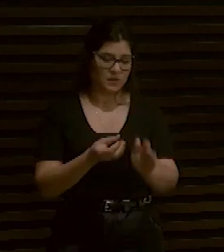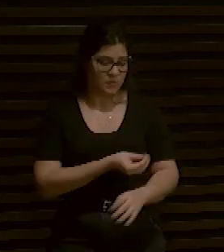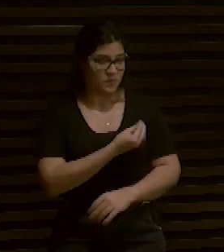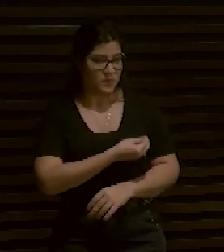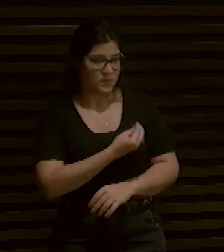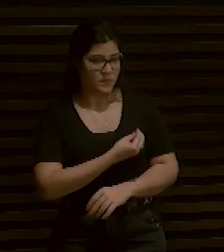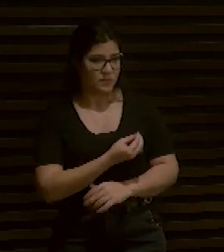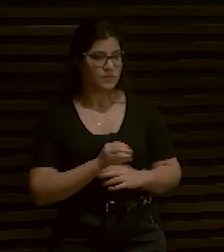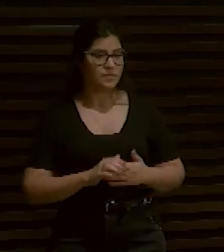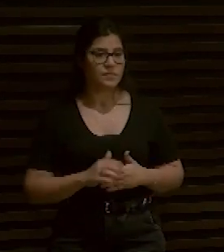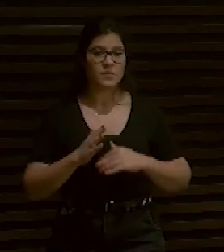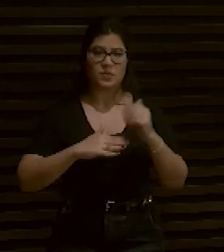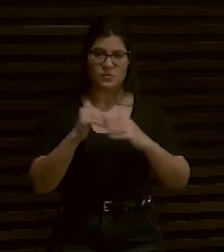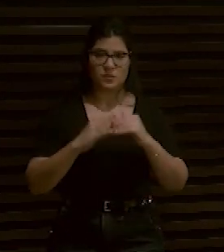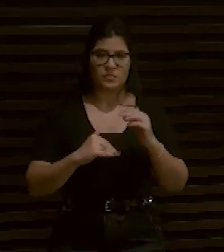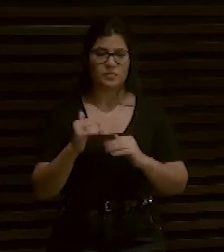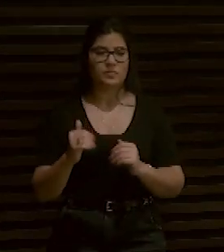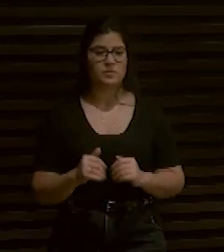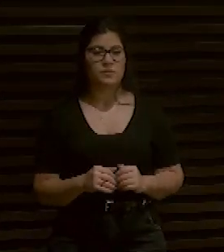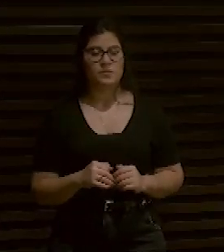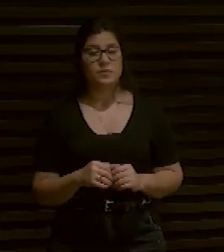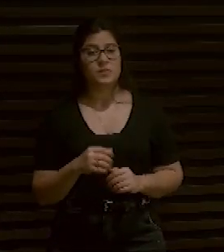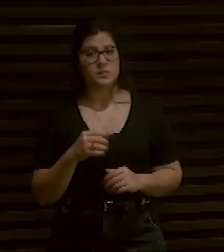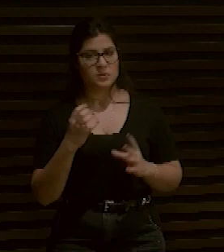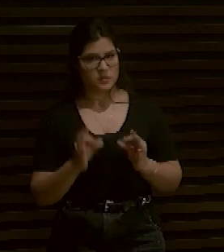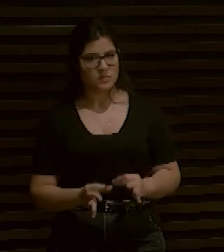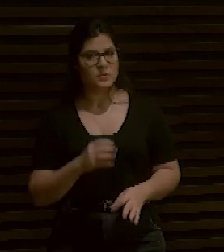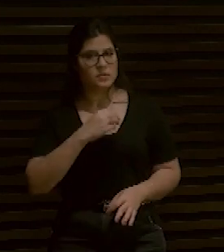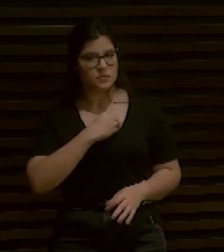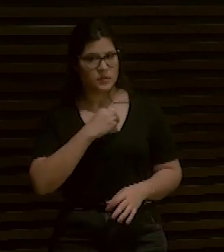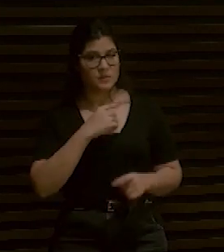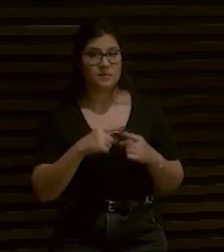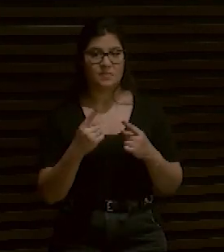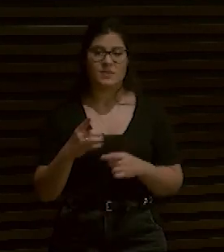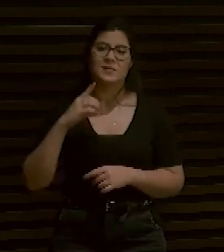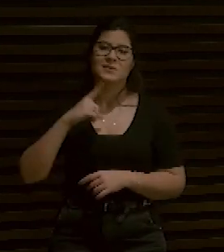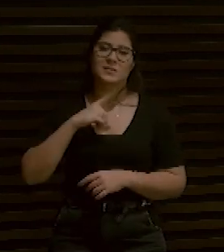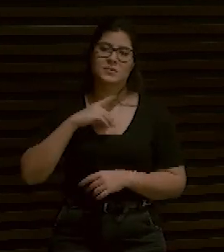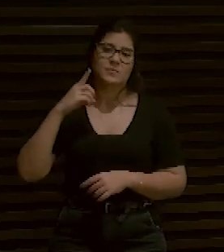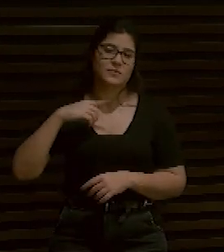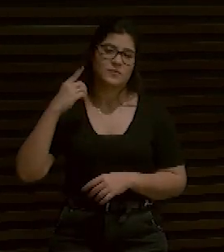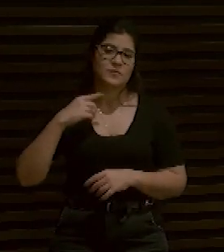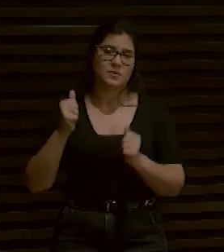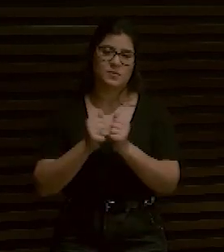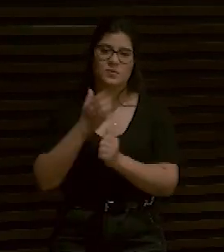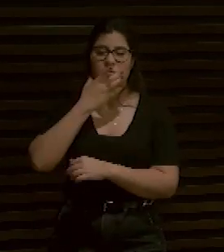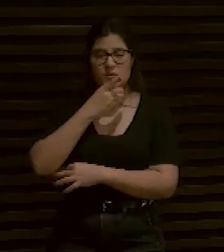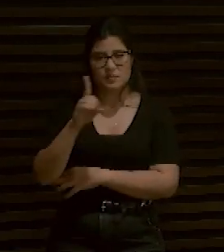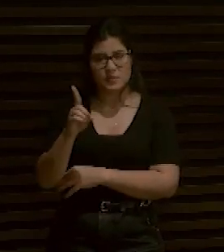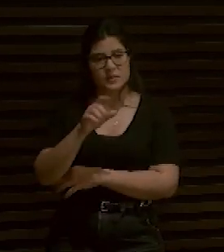Certamente, nós vamos cometer os pecados. Mas nós temos um advogado junto ao Pai, que interpela por nós. Que teve um